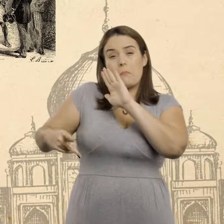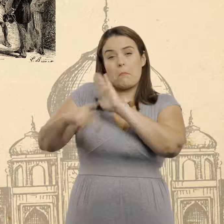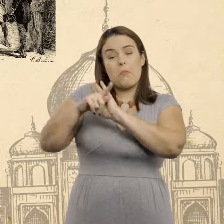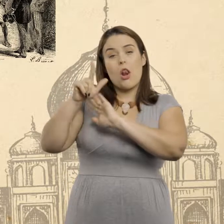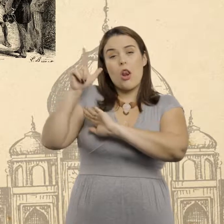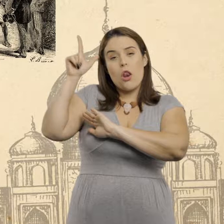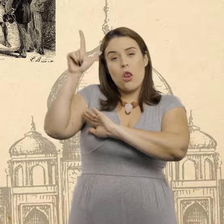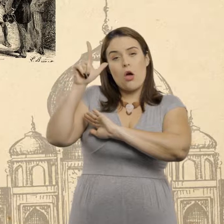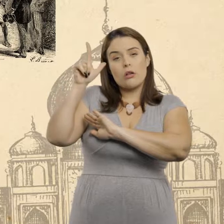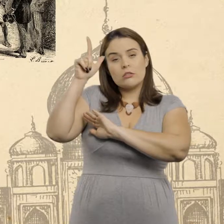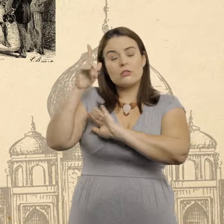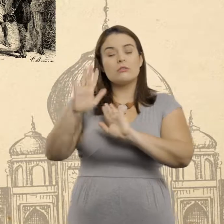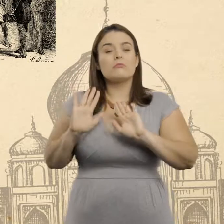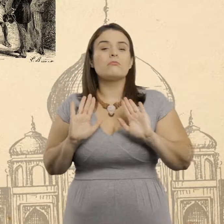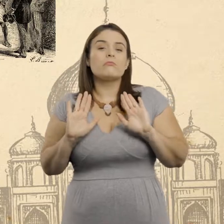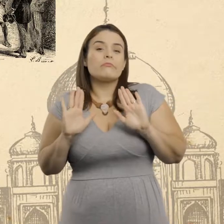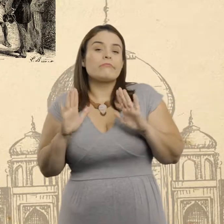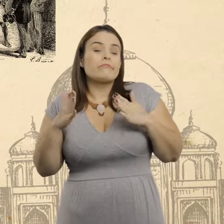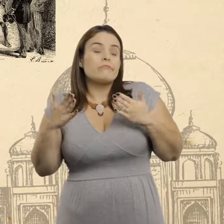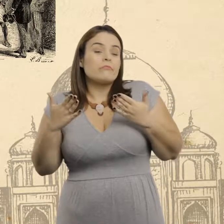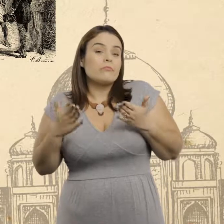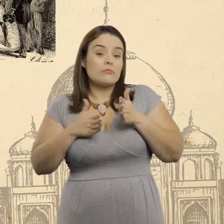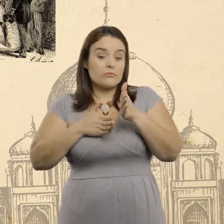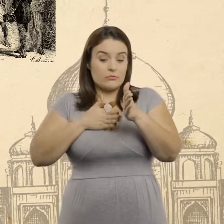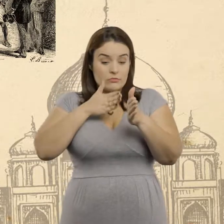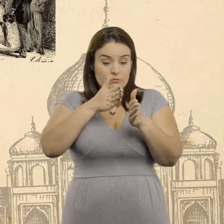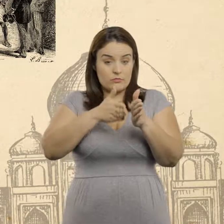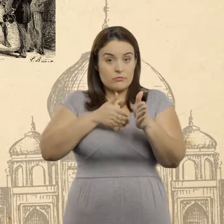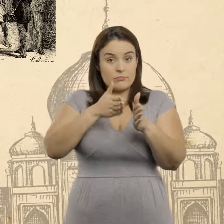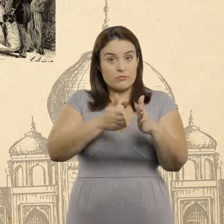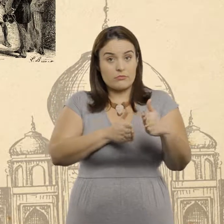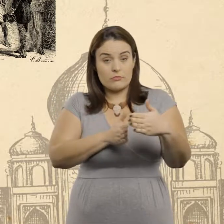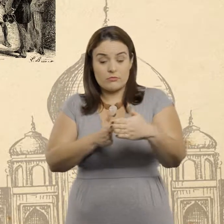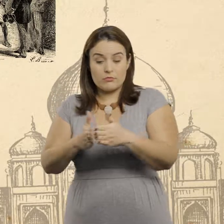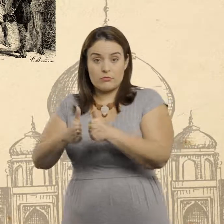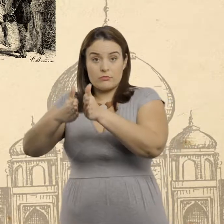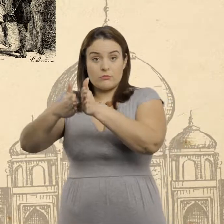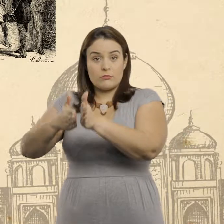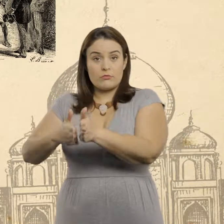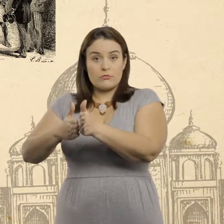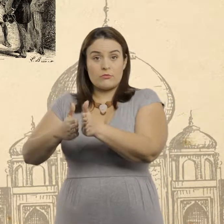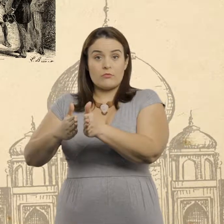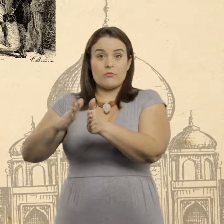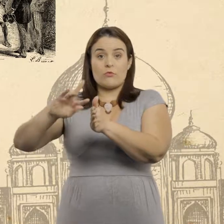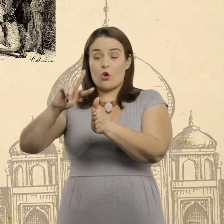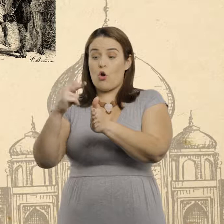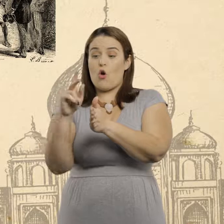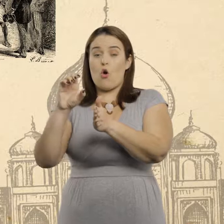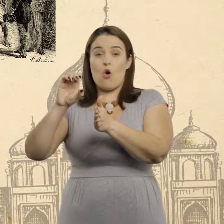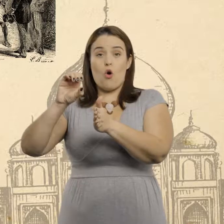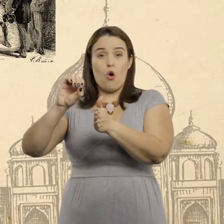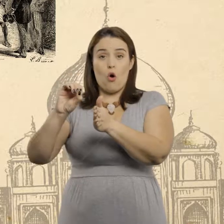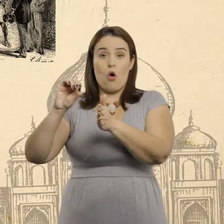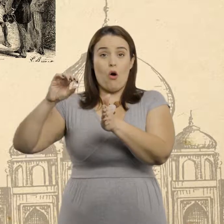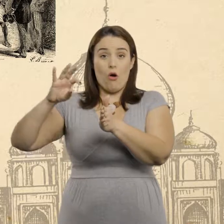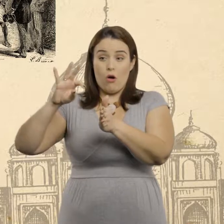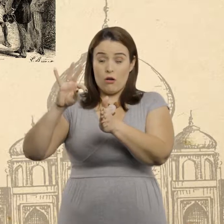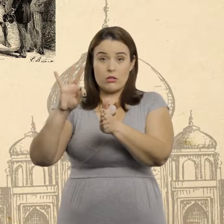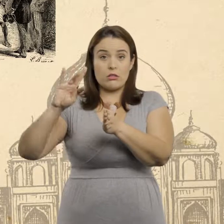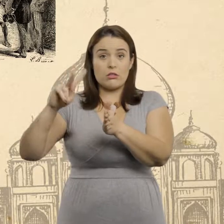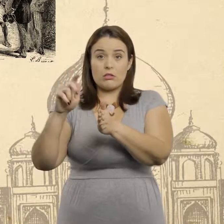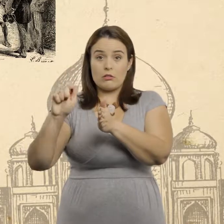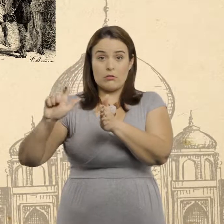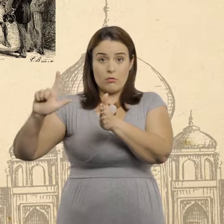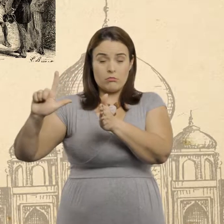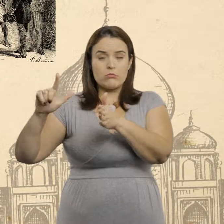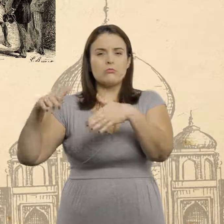horário oficial de Londres. De repente, o trem parou na estação de uma cidade chamada Rothal. Passepartout